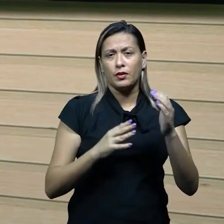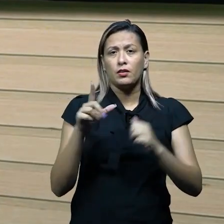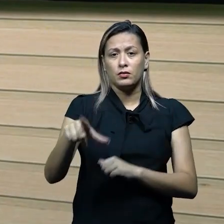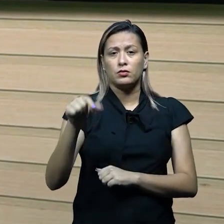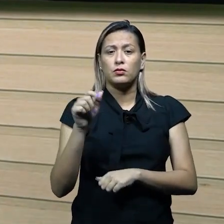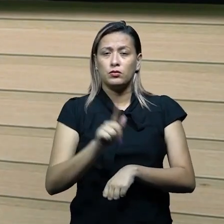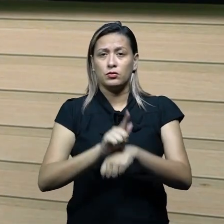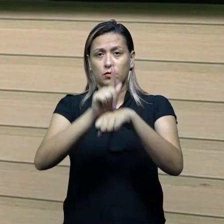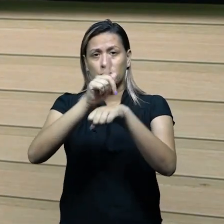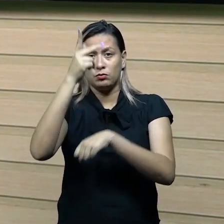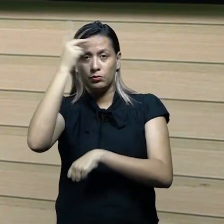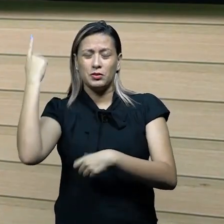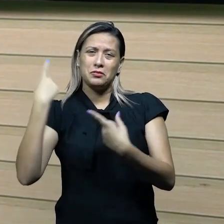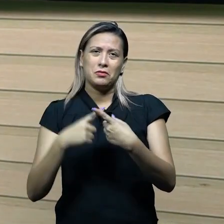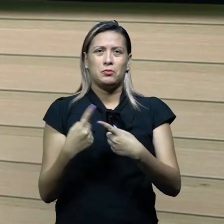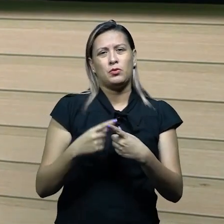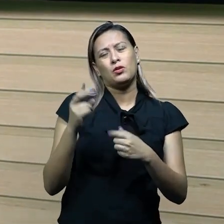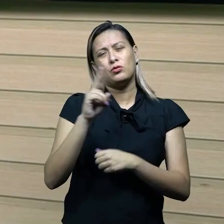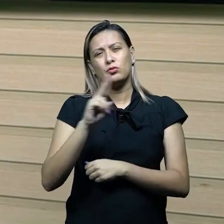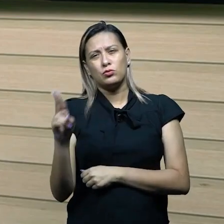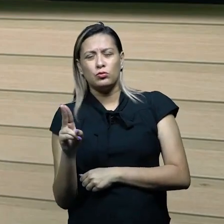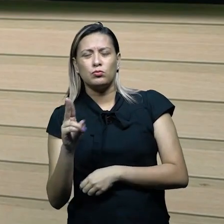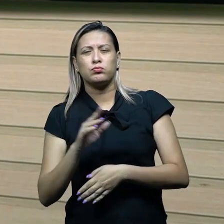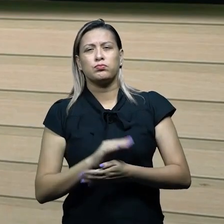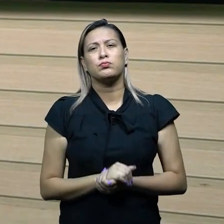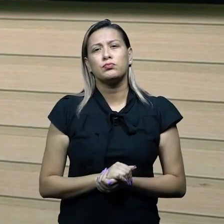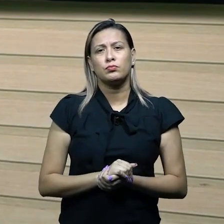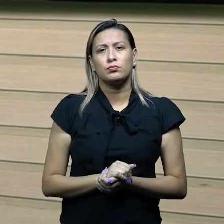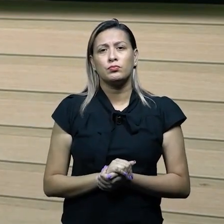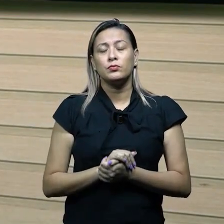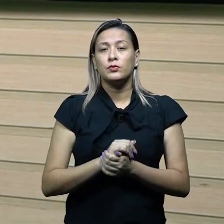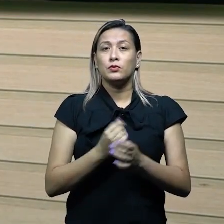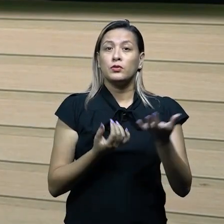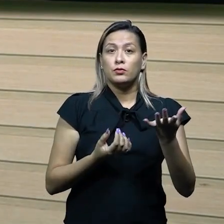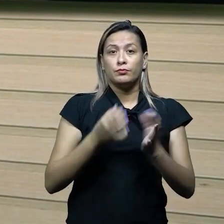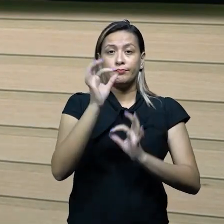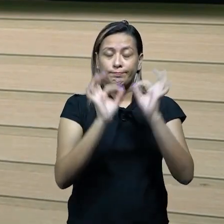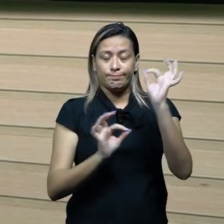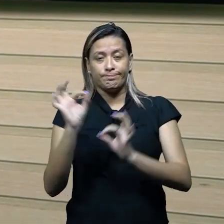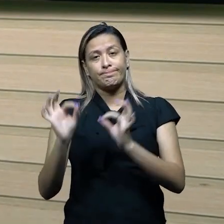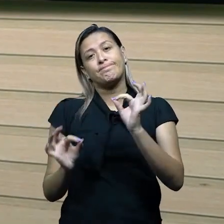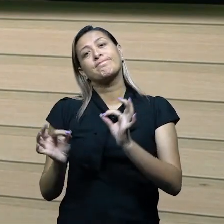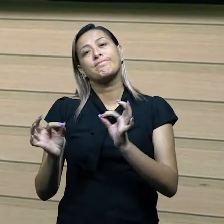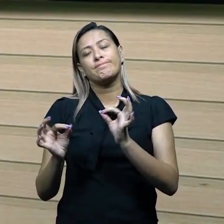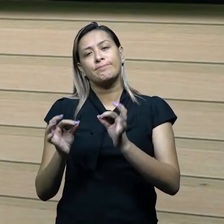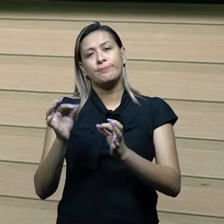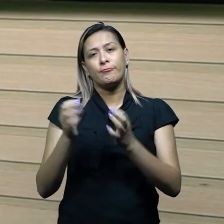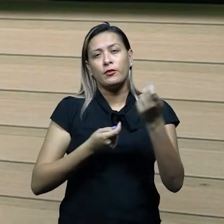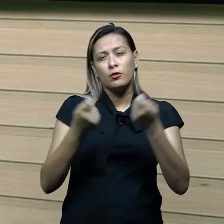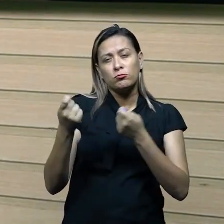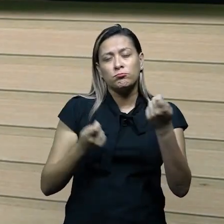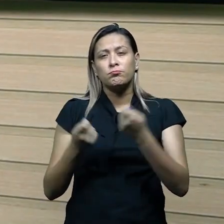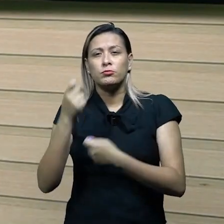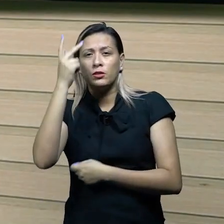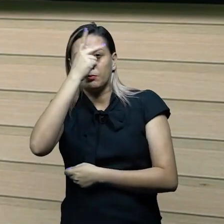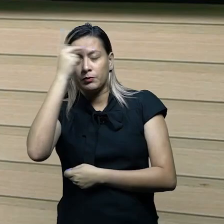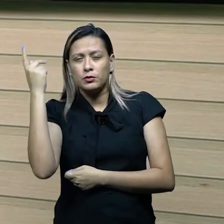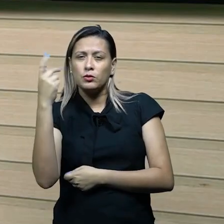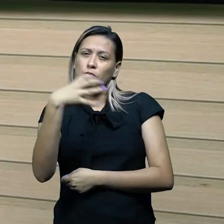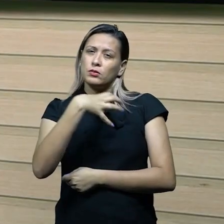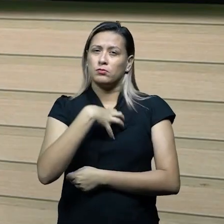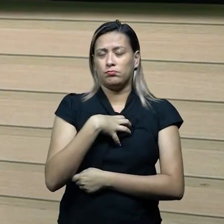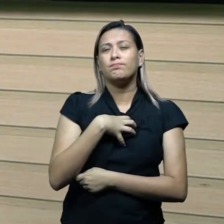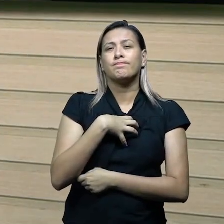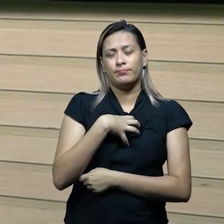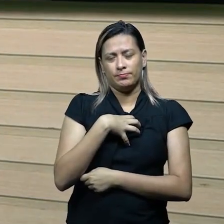de nomenclatura, de suavidade, gerir pessoas, gerir sentimentos. Em disciplinas anteriores já falamos sobre isso,